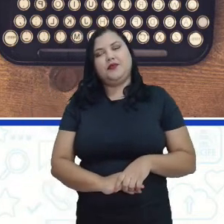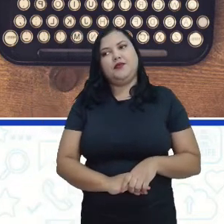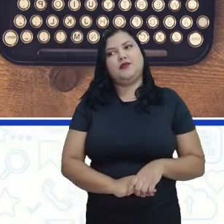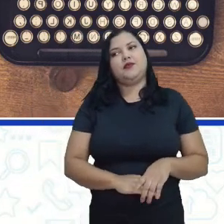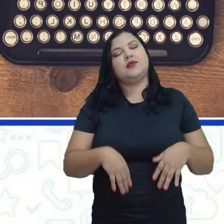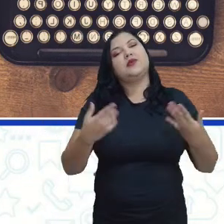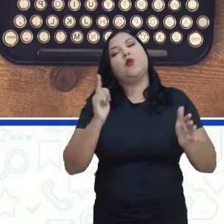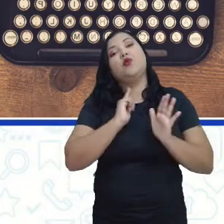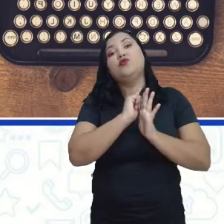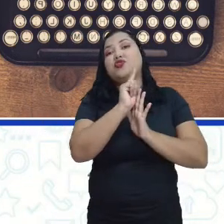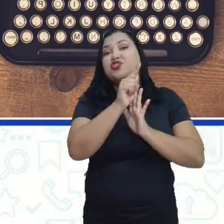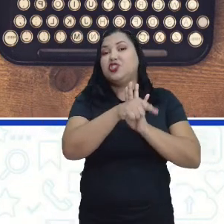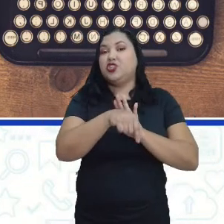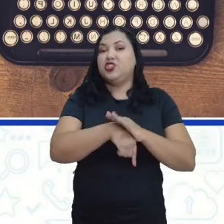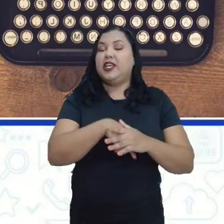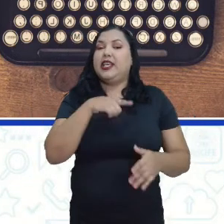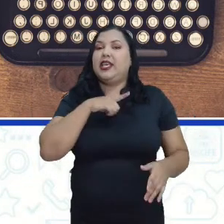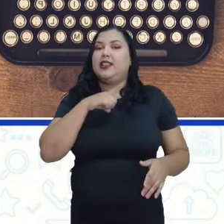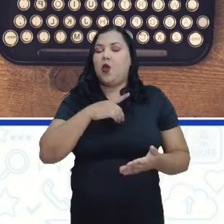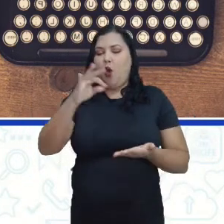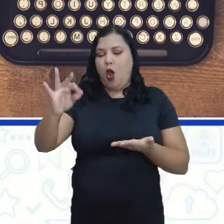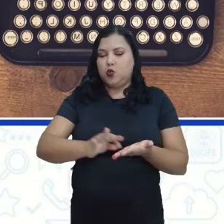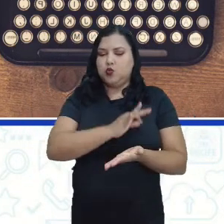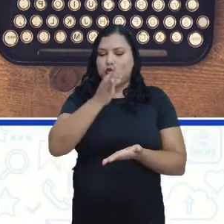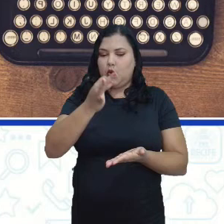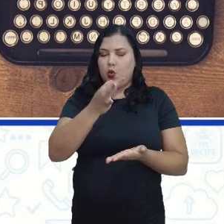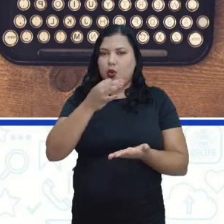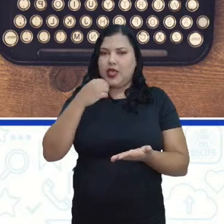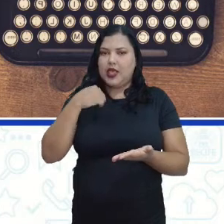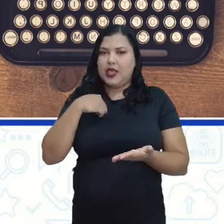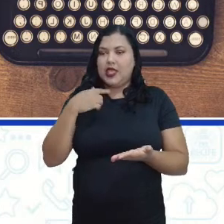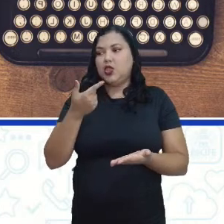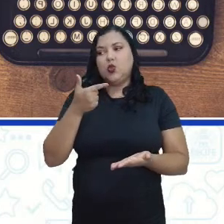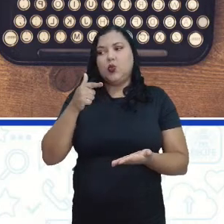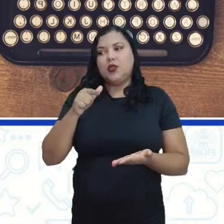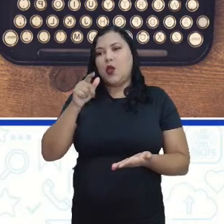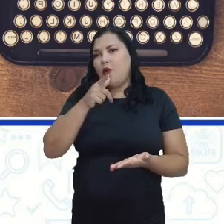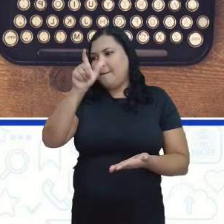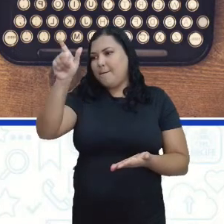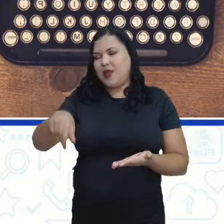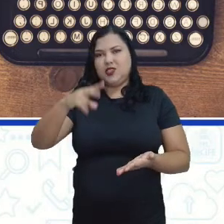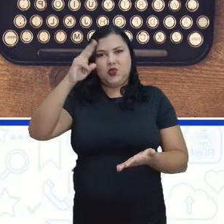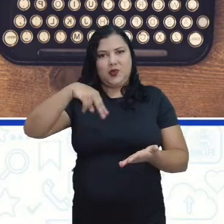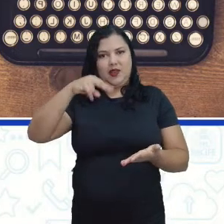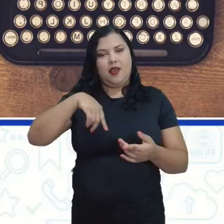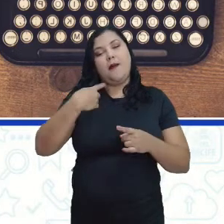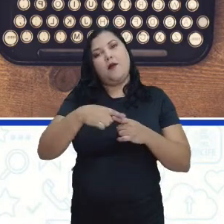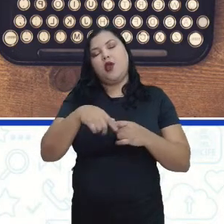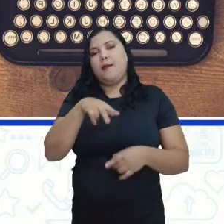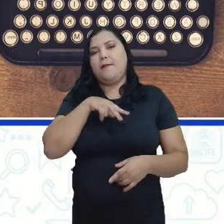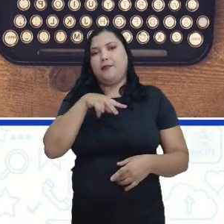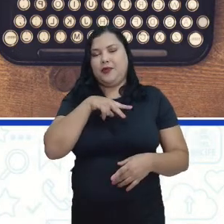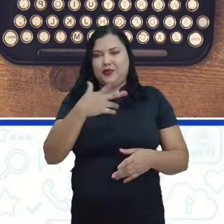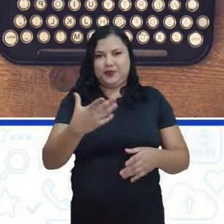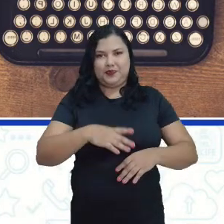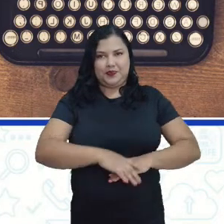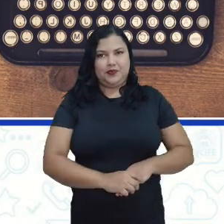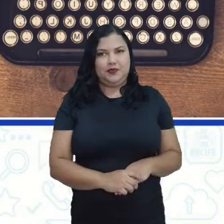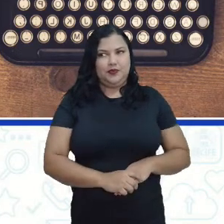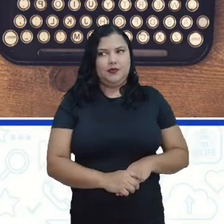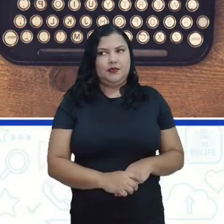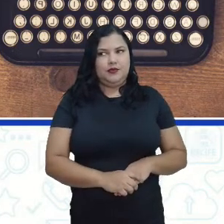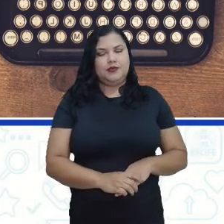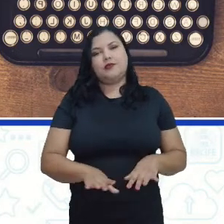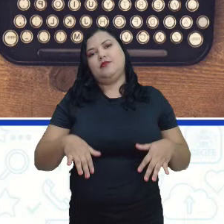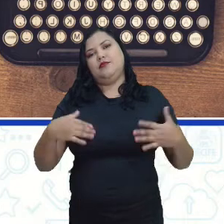Então, é um gênero que a gente tem um produtor, mas que o ideal é que você não tenha um leitor, né? Porque o diário é uma coisa privada. Embora a